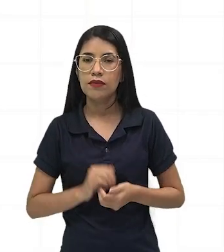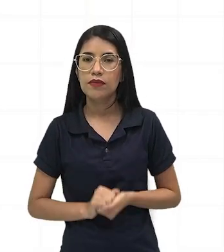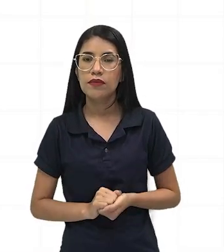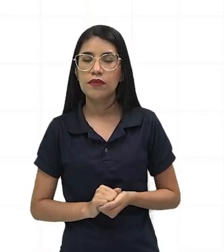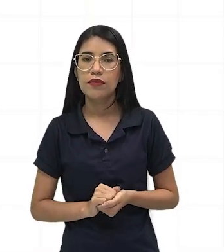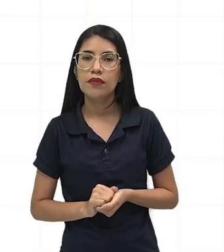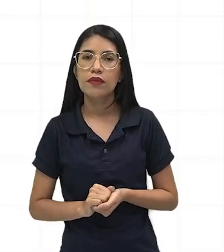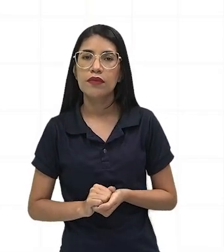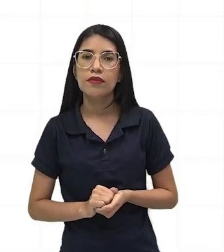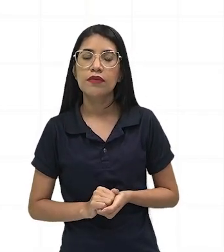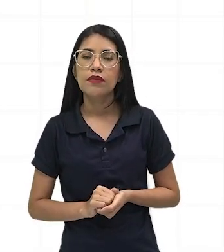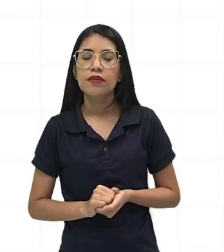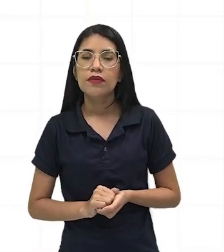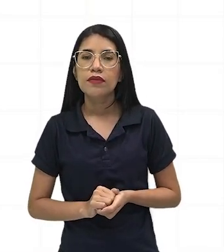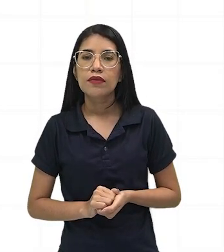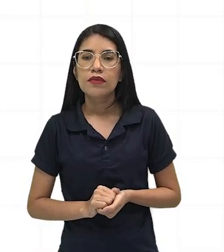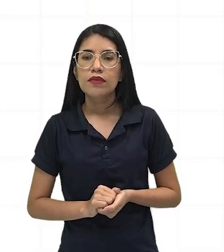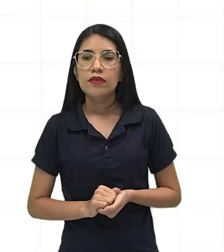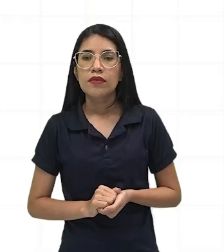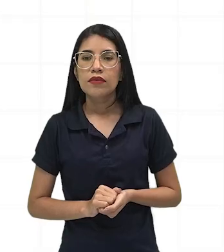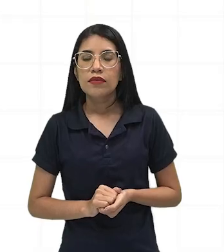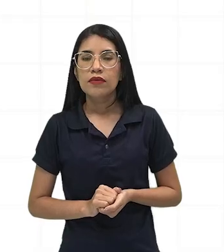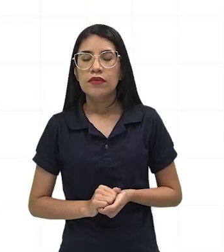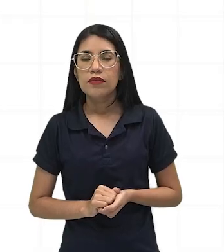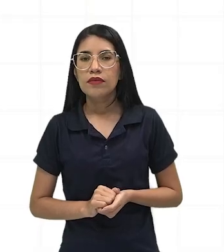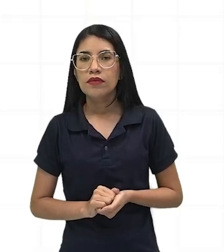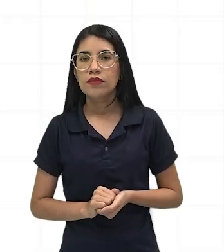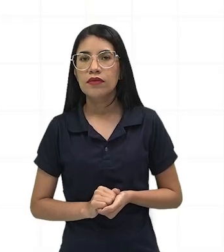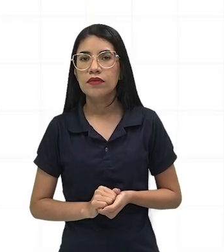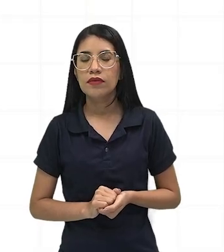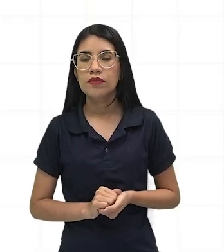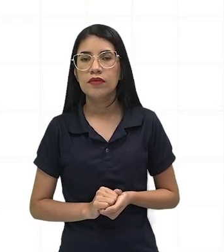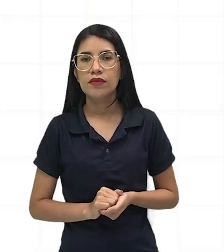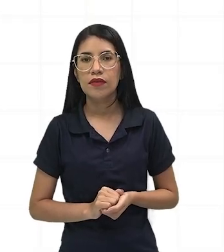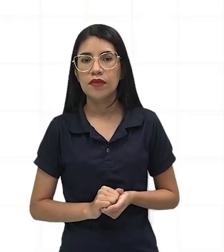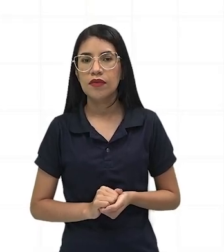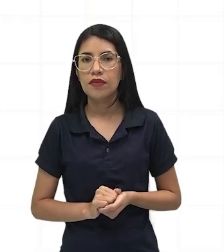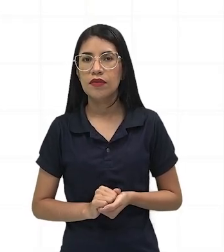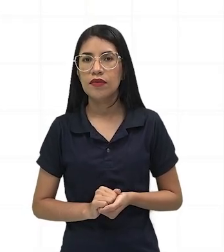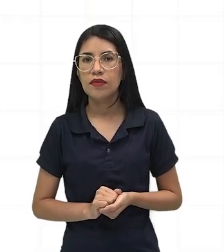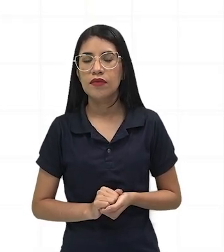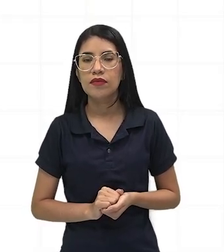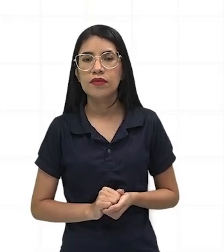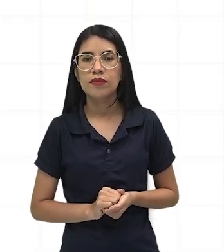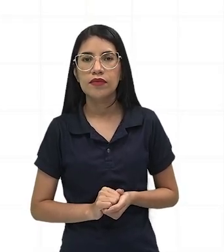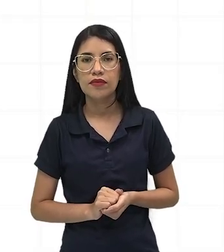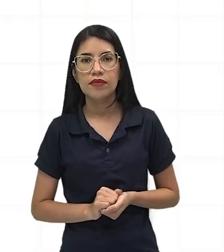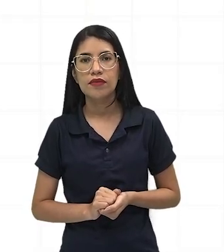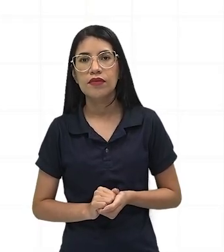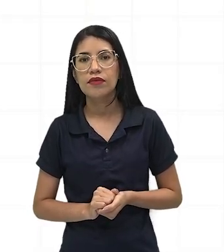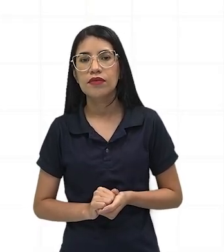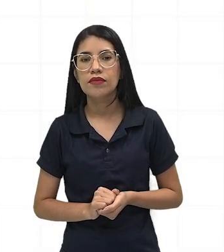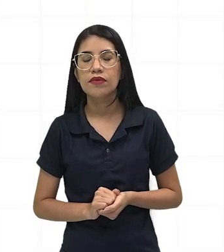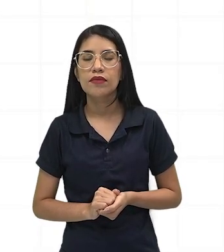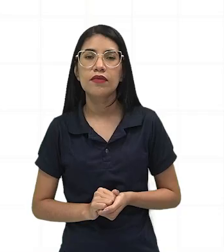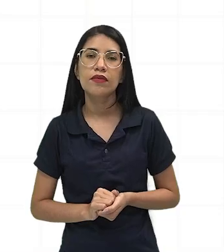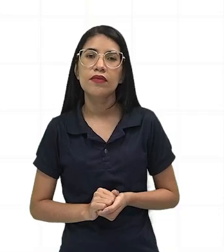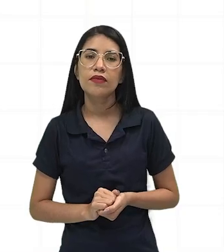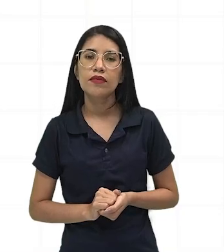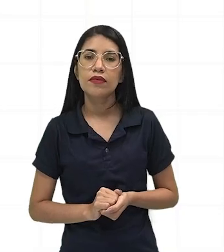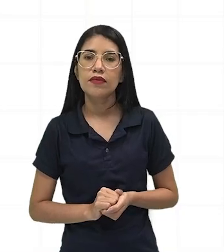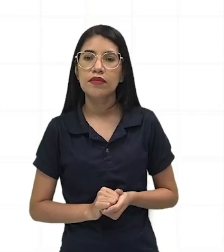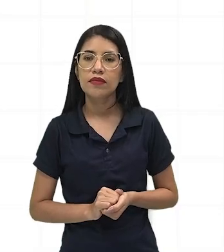e, lógico, vai ter dois pontos ali em cima do segmento, que é exatamente onde elas vão estar se encontrando, tá?